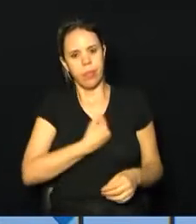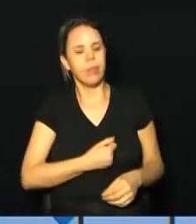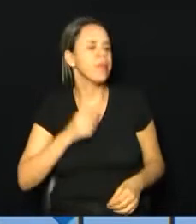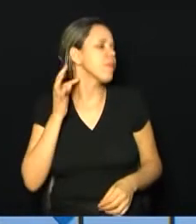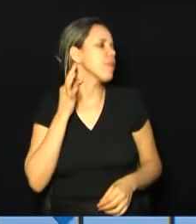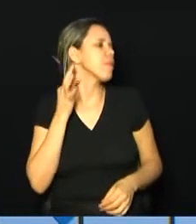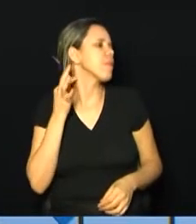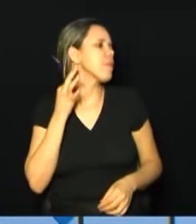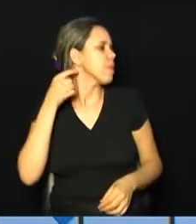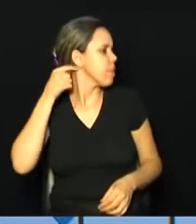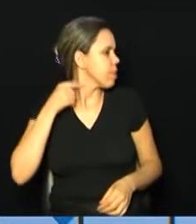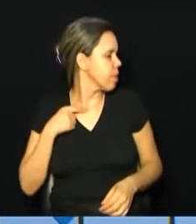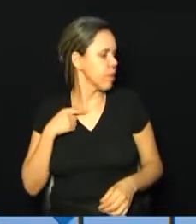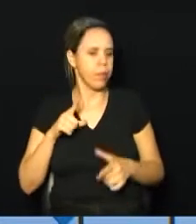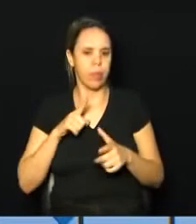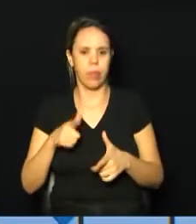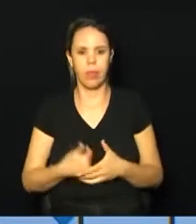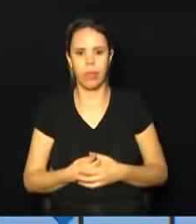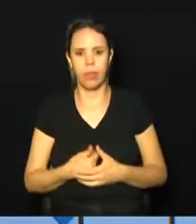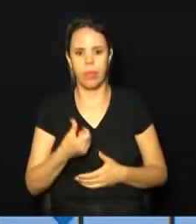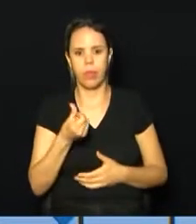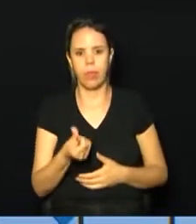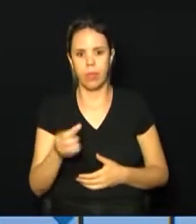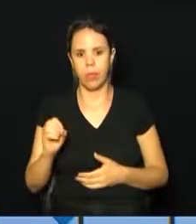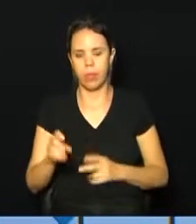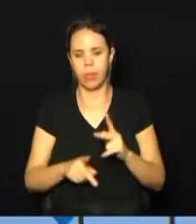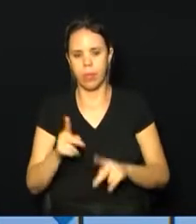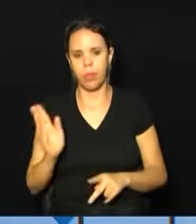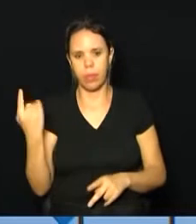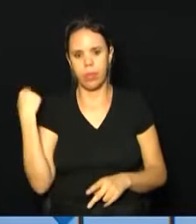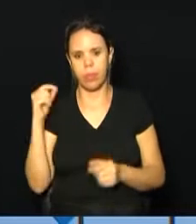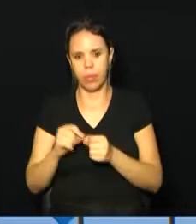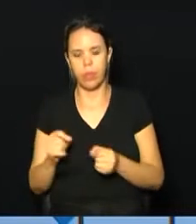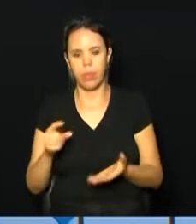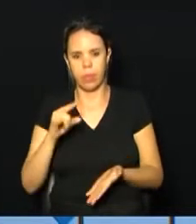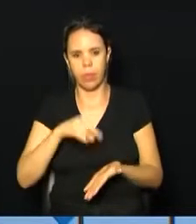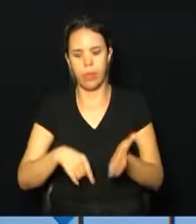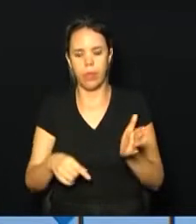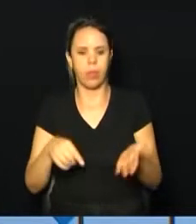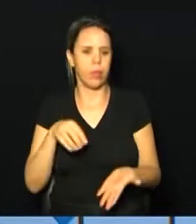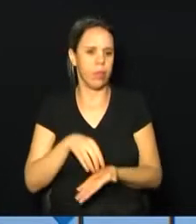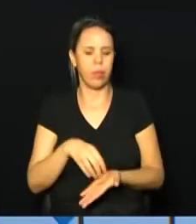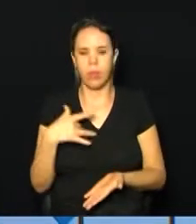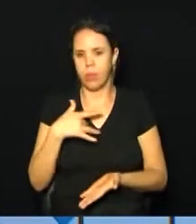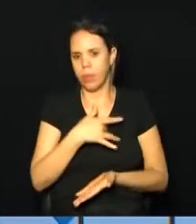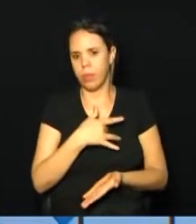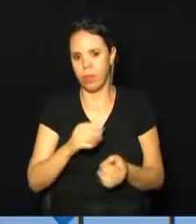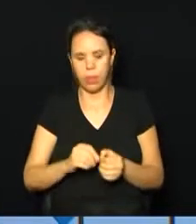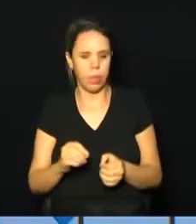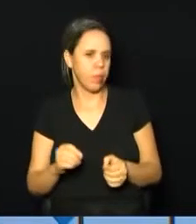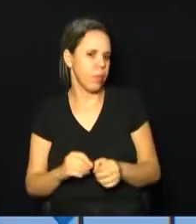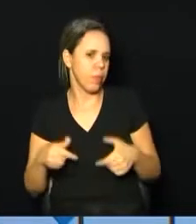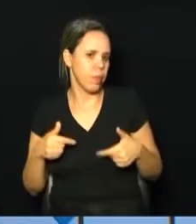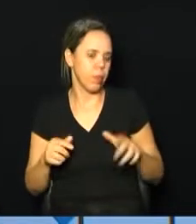da cervical. Estão previstos 60 pacientes que já foram encaminhados pela Rede Municipal de Saúde e a